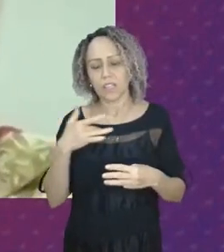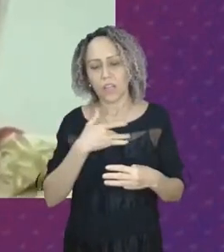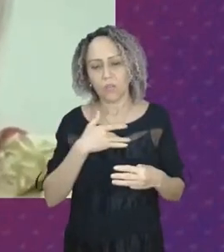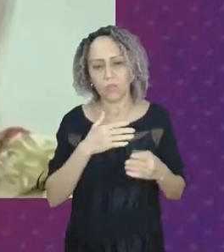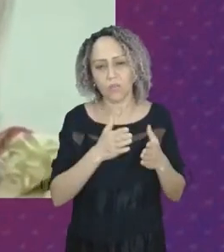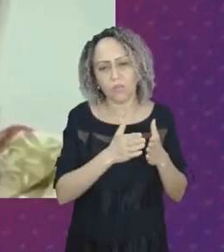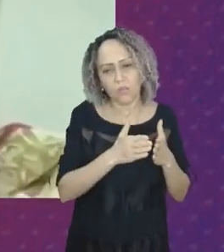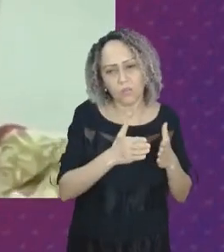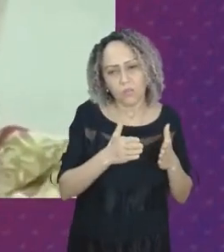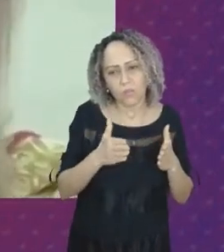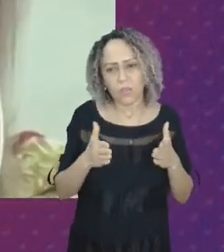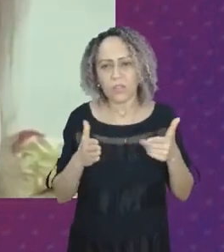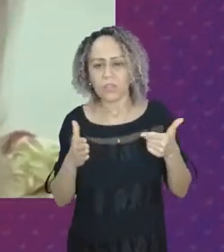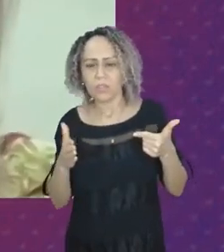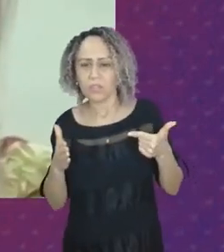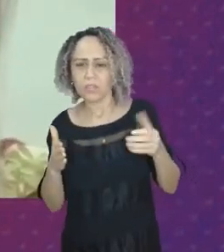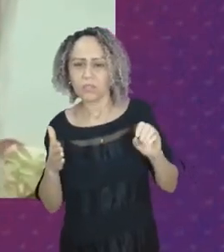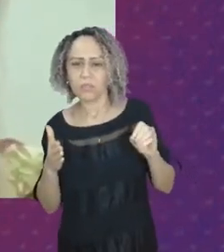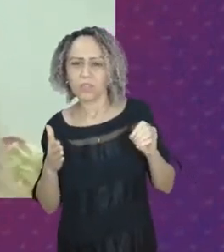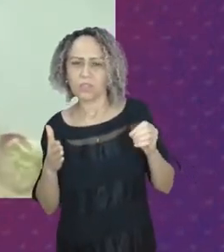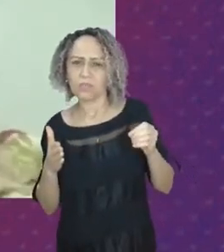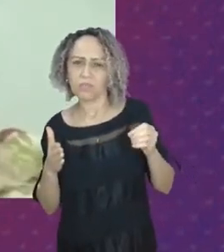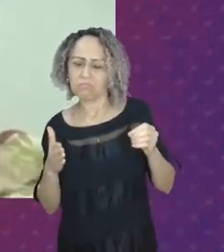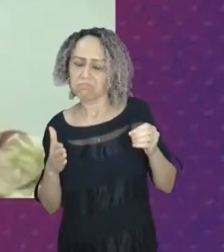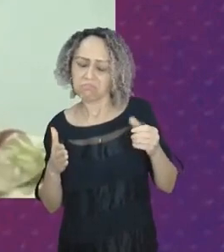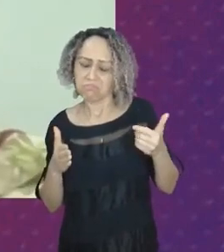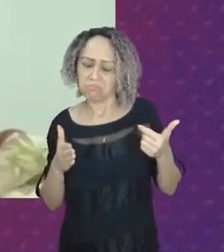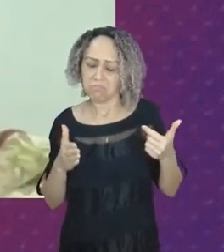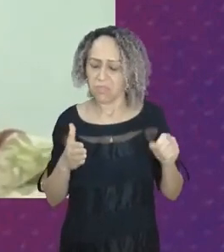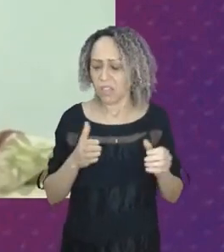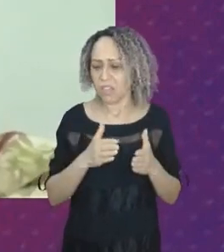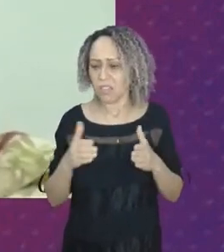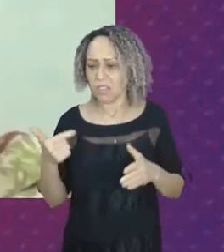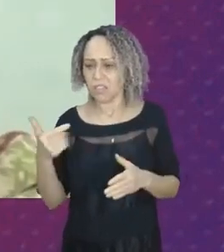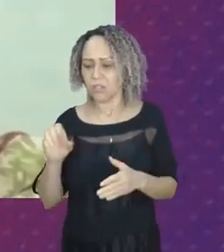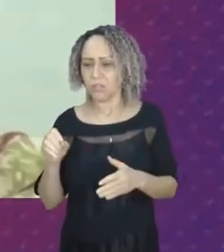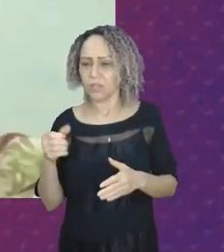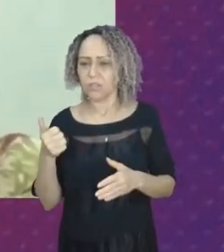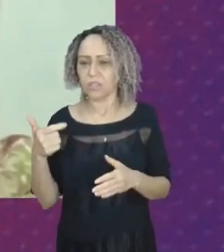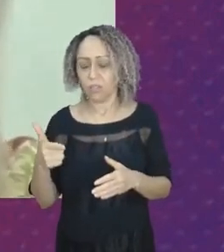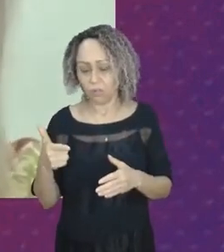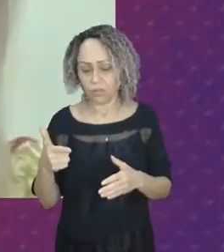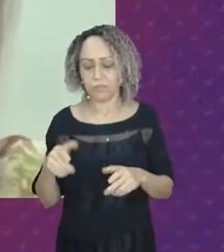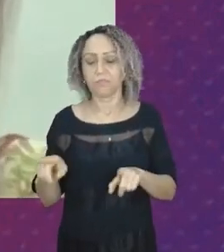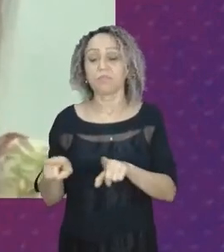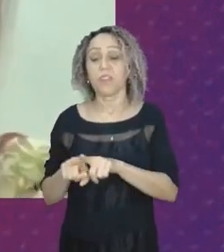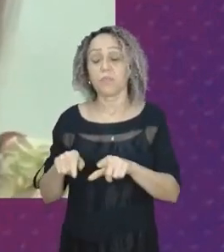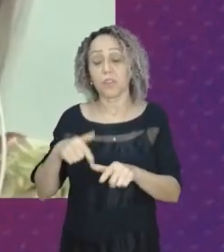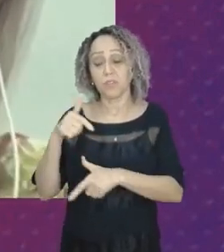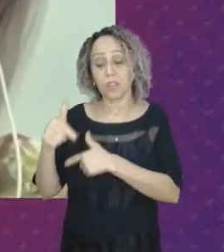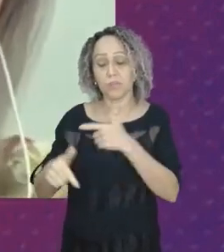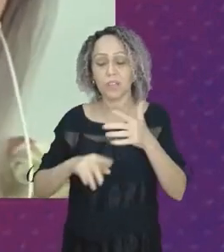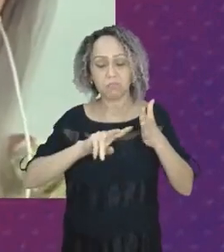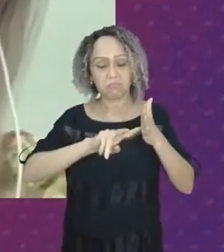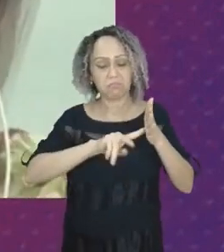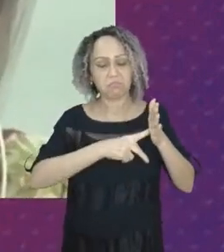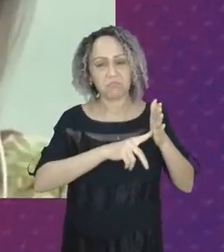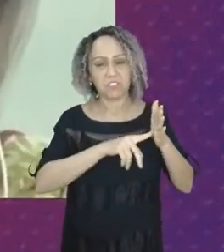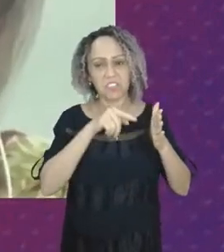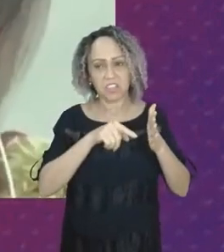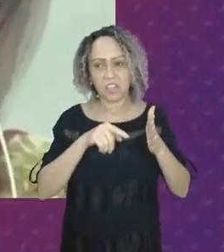movimento sindical. Eu venho do Sindsaúde, Sindicato dos Trabalhadores Públicos da Saúde, e fui